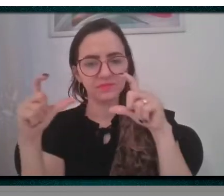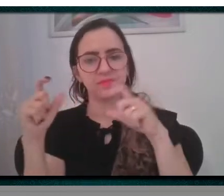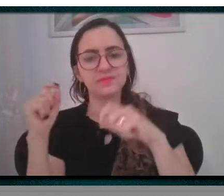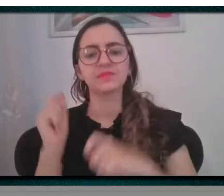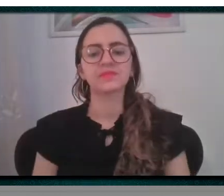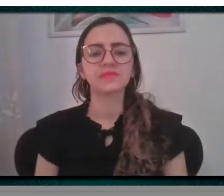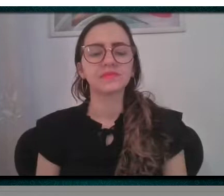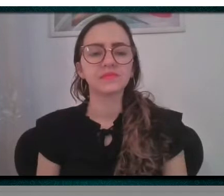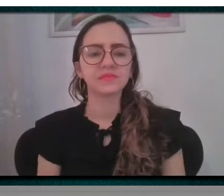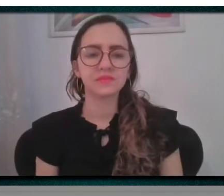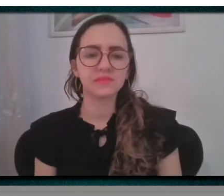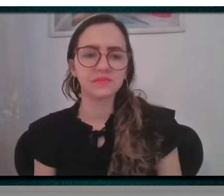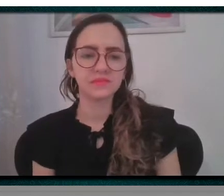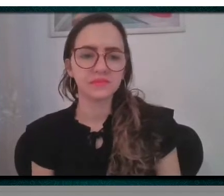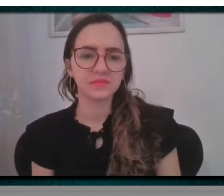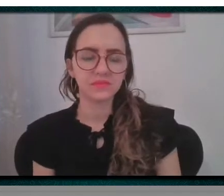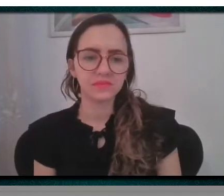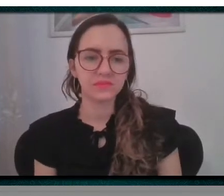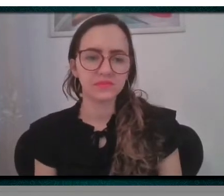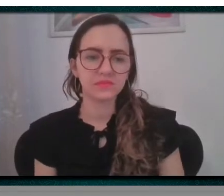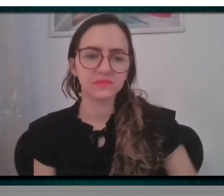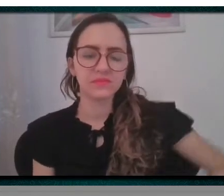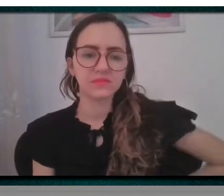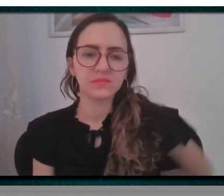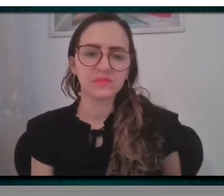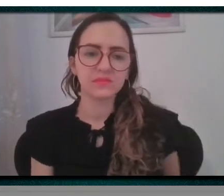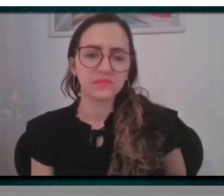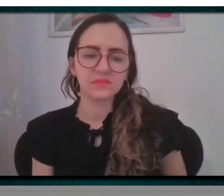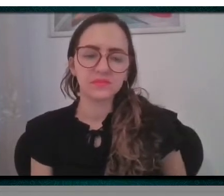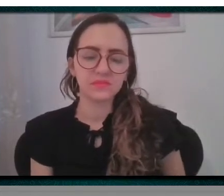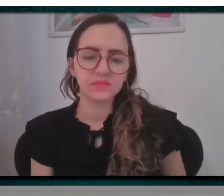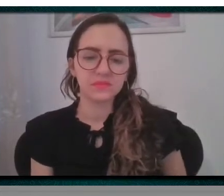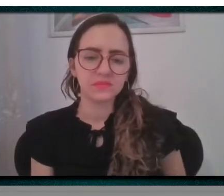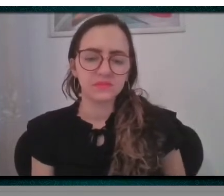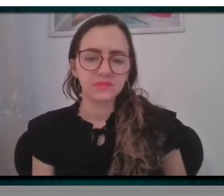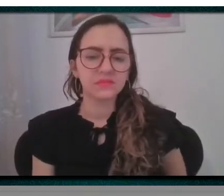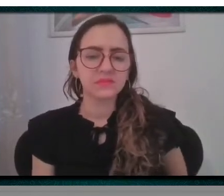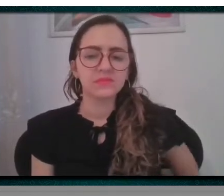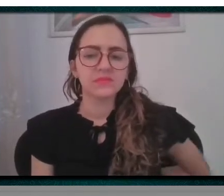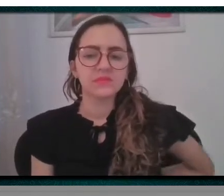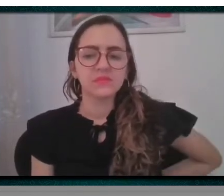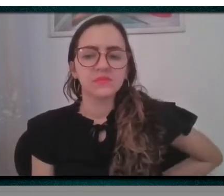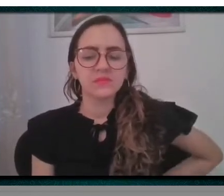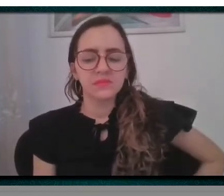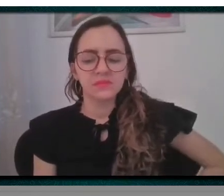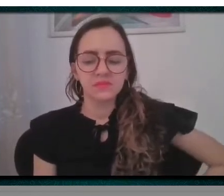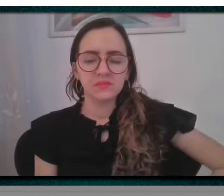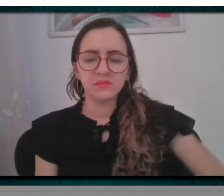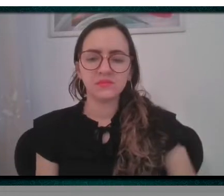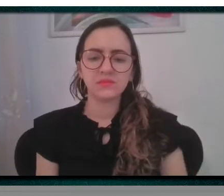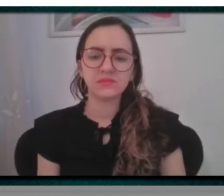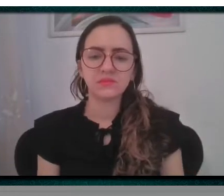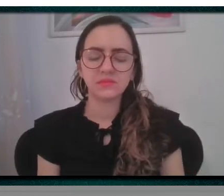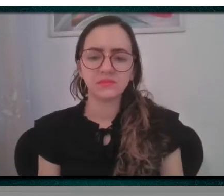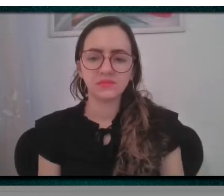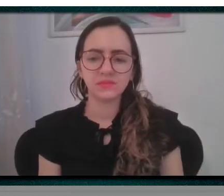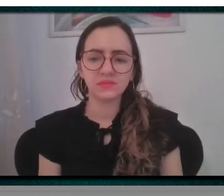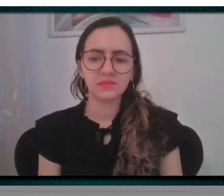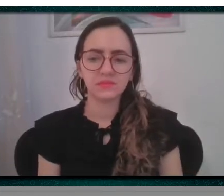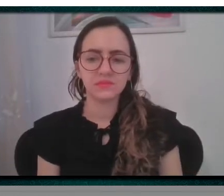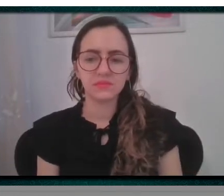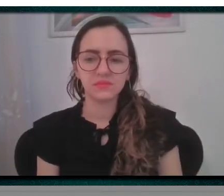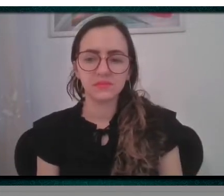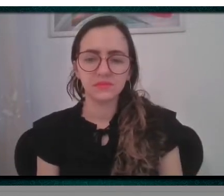E aqui esse A também é aquoso. Assim, ó, esse A metal, tá bom? Então essa é a composição básica.